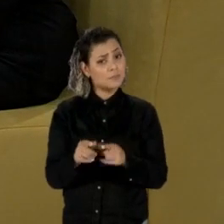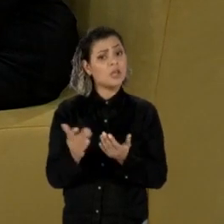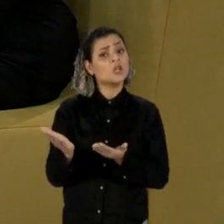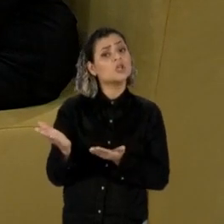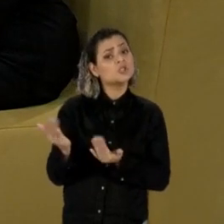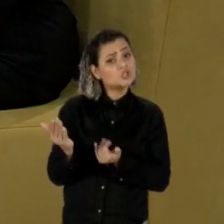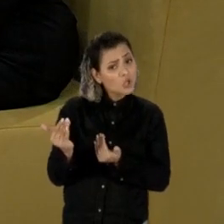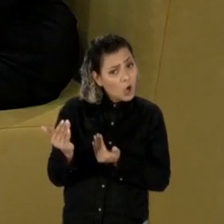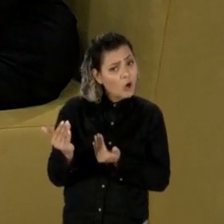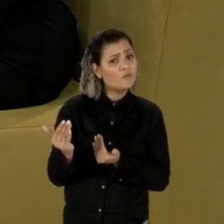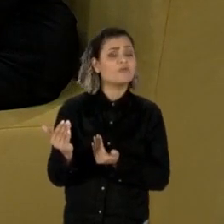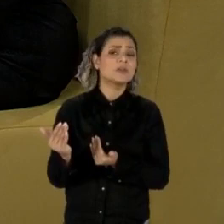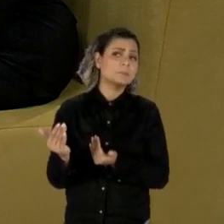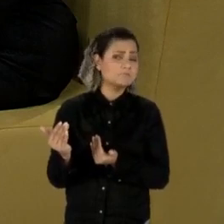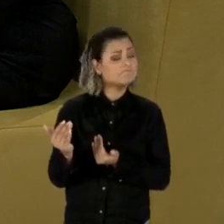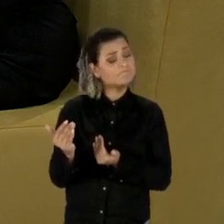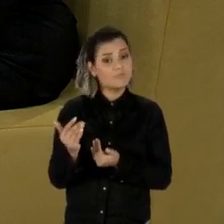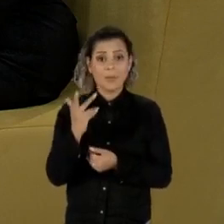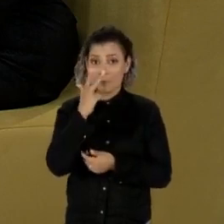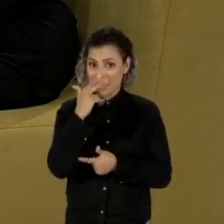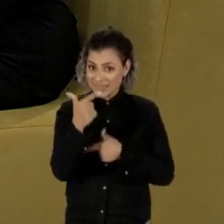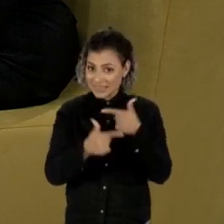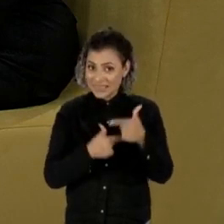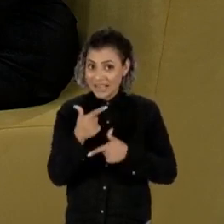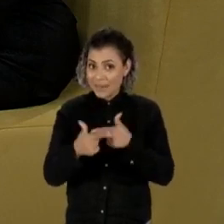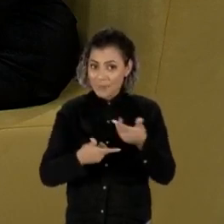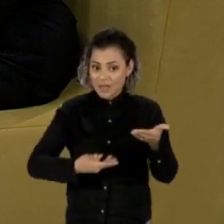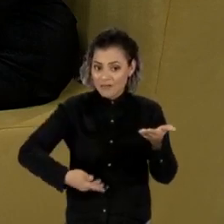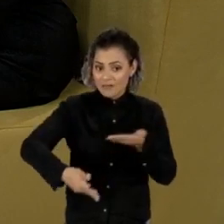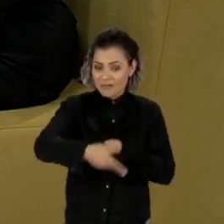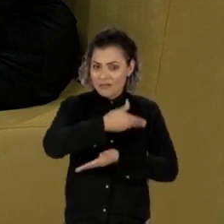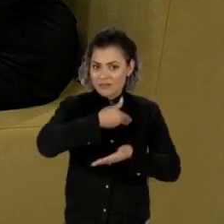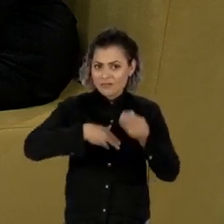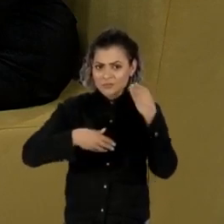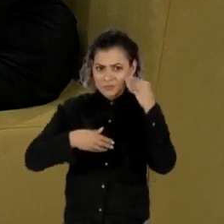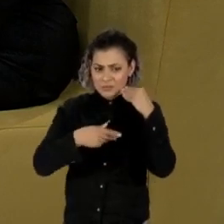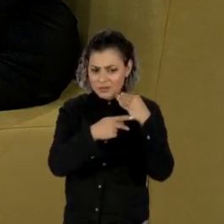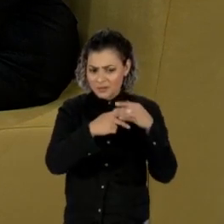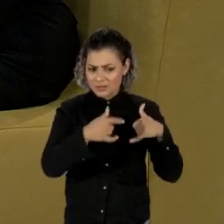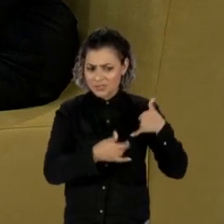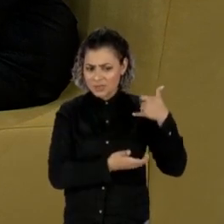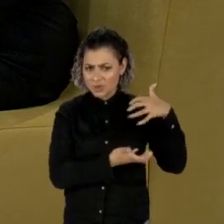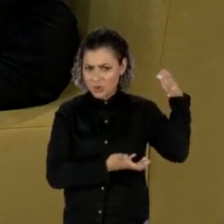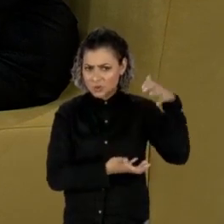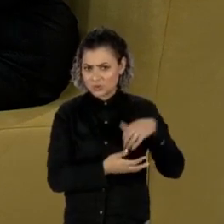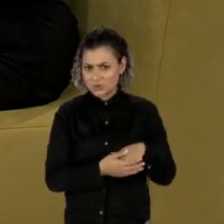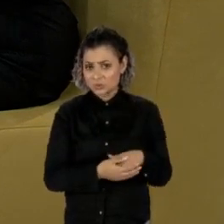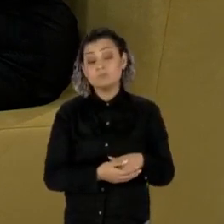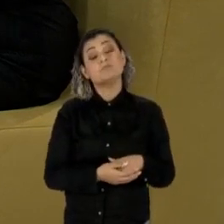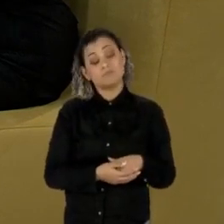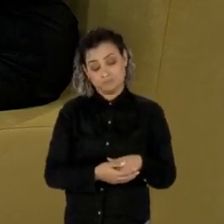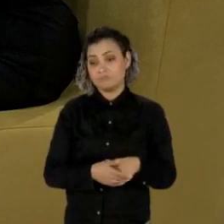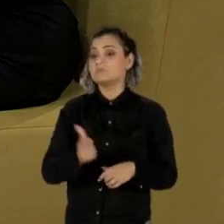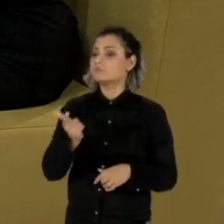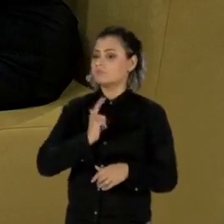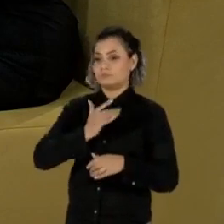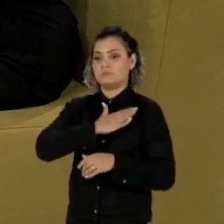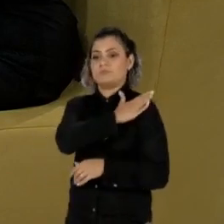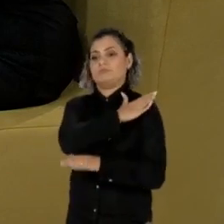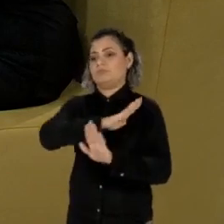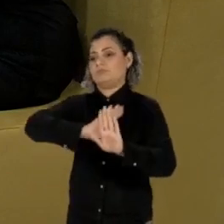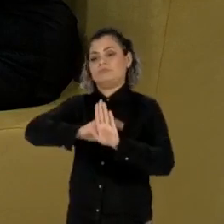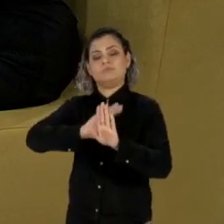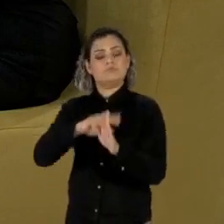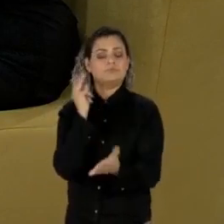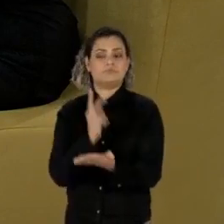no ensino trabalhar no trocar com os mais velhos existe existe sim um preconceito sempre vêm das